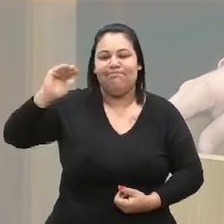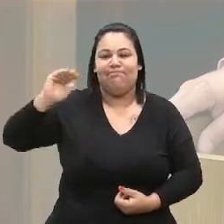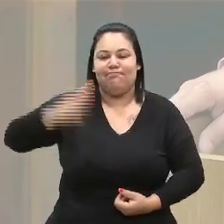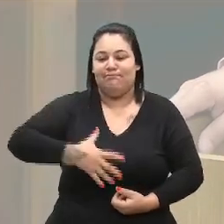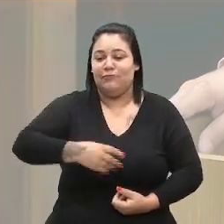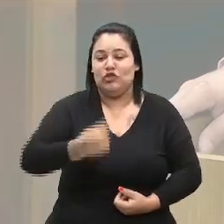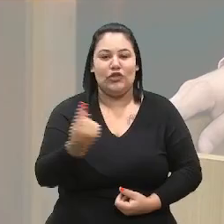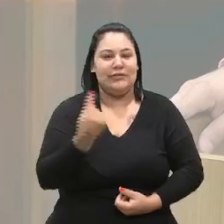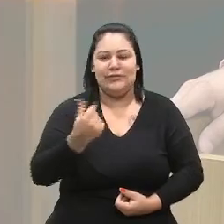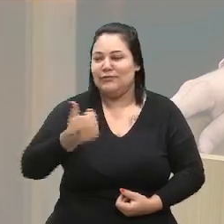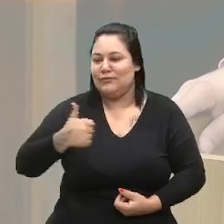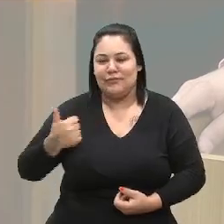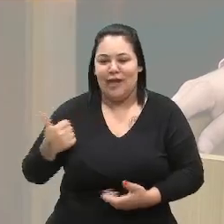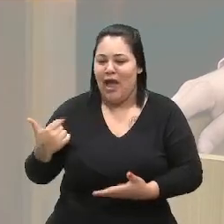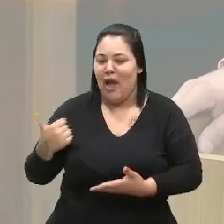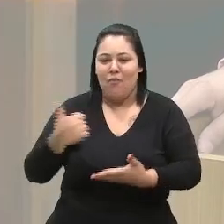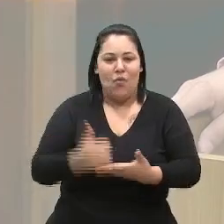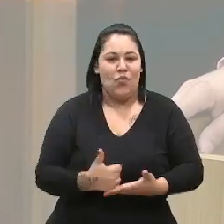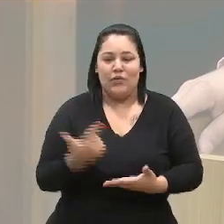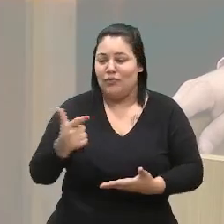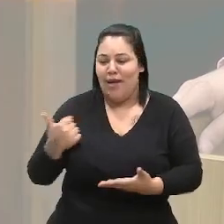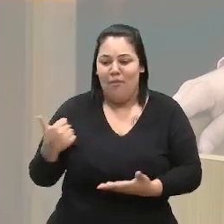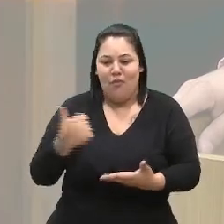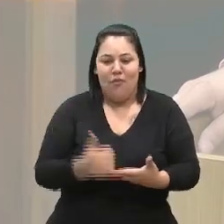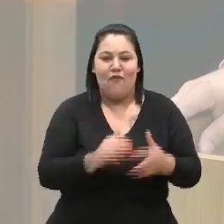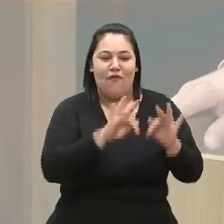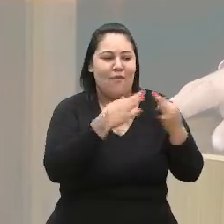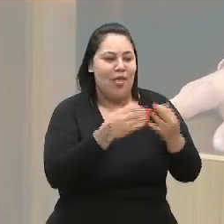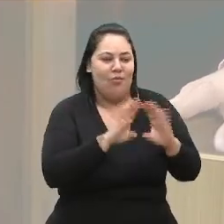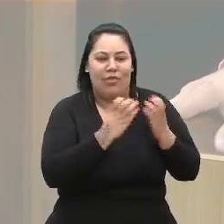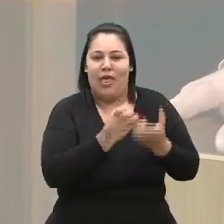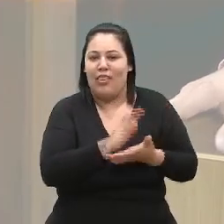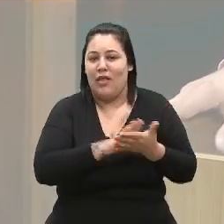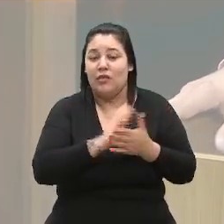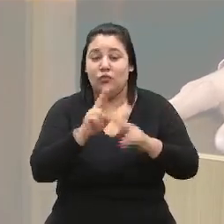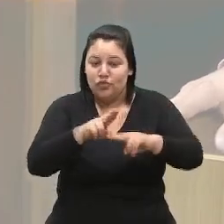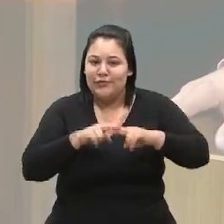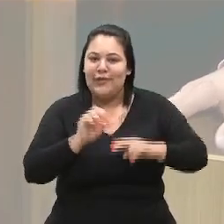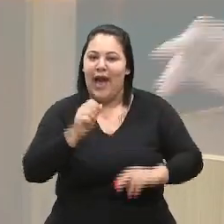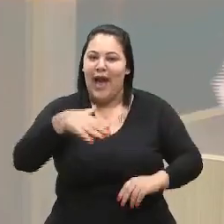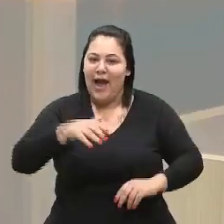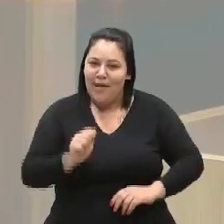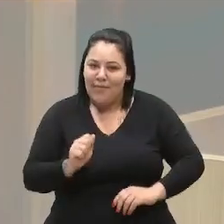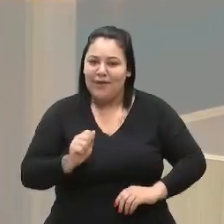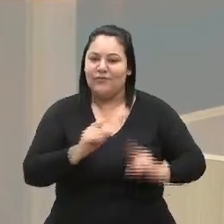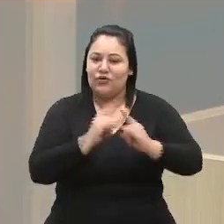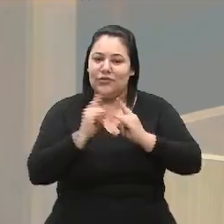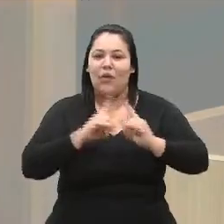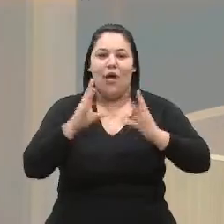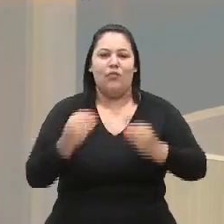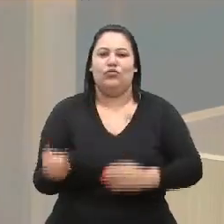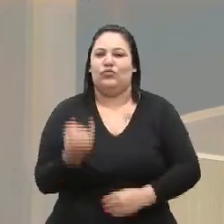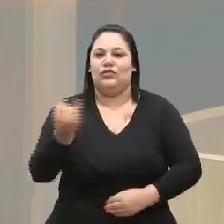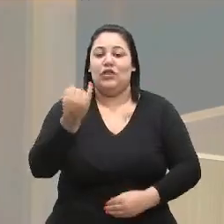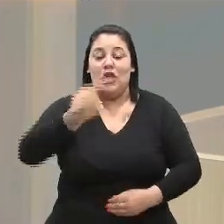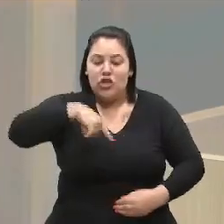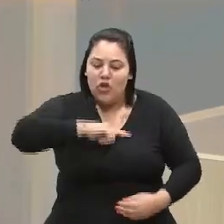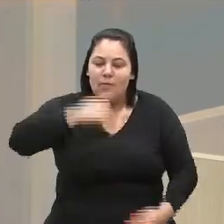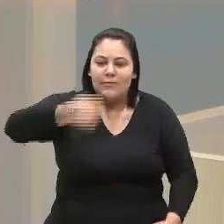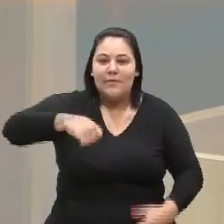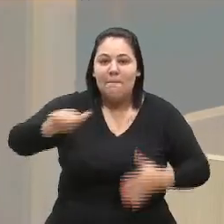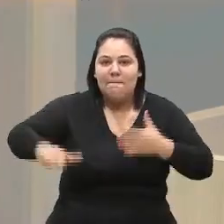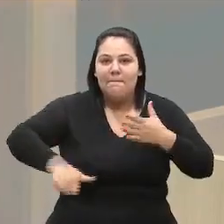sem apoio de outra comunidade. Por isso que a AMA é tão importante. E ainda precisamos avançar no cuidado de quem